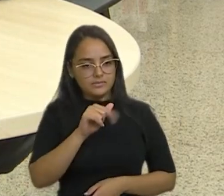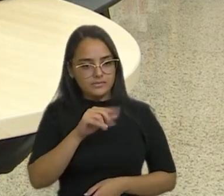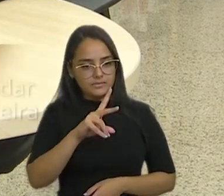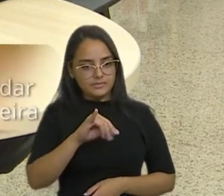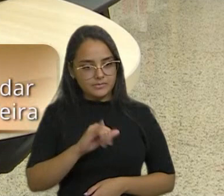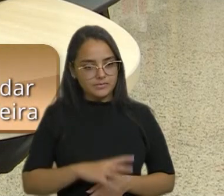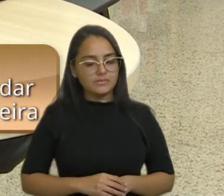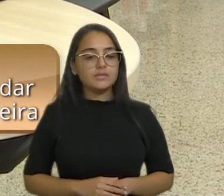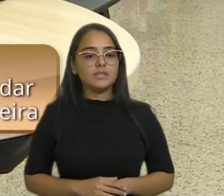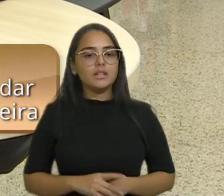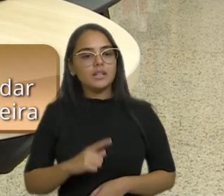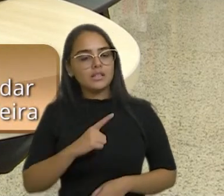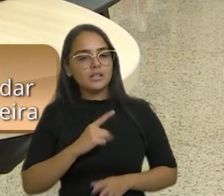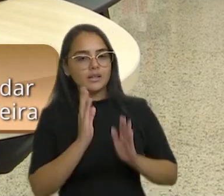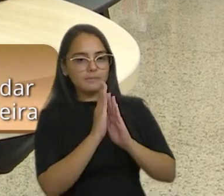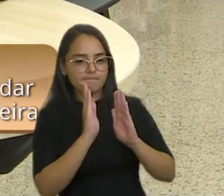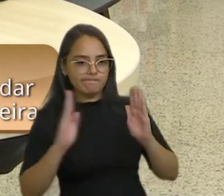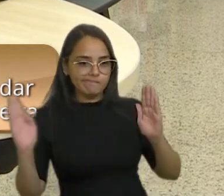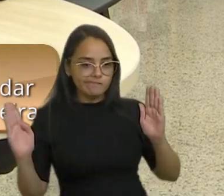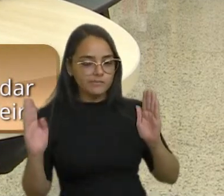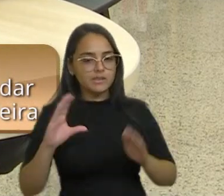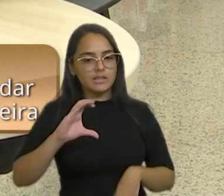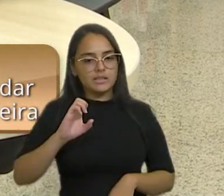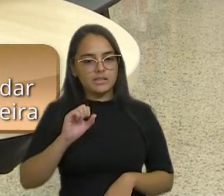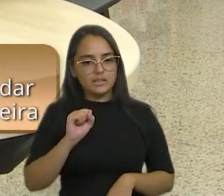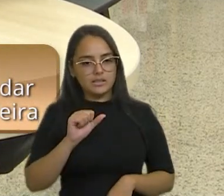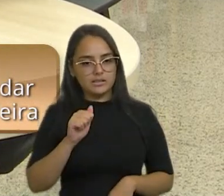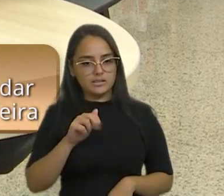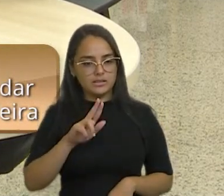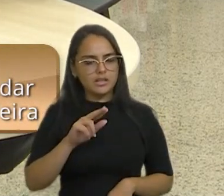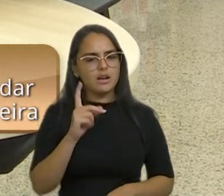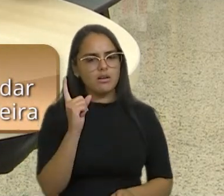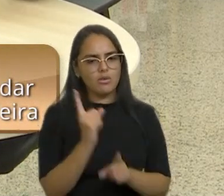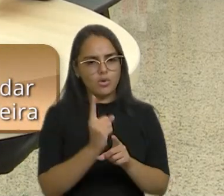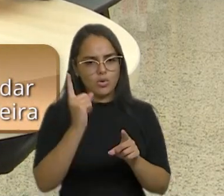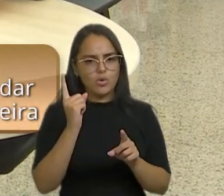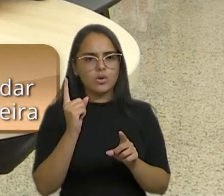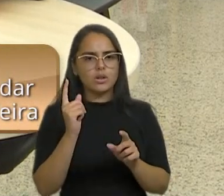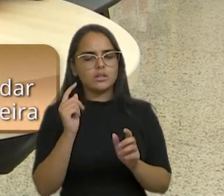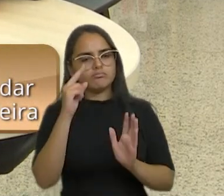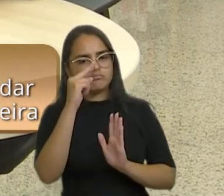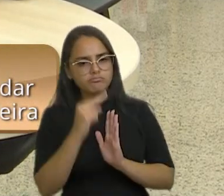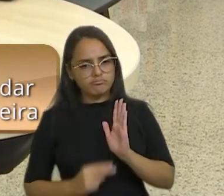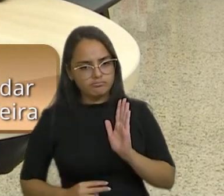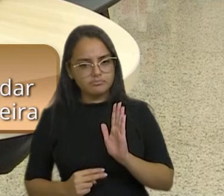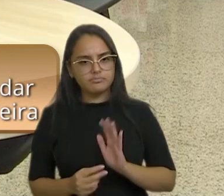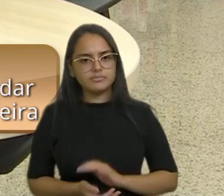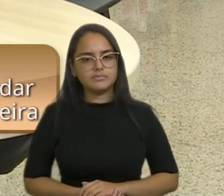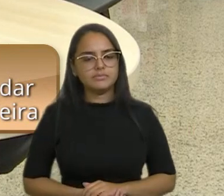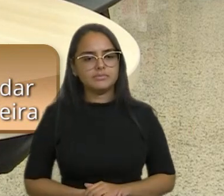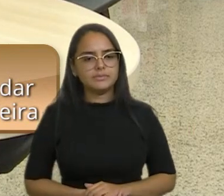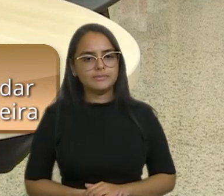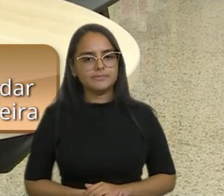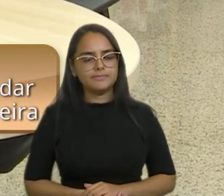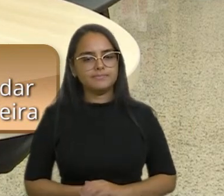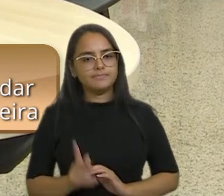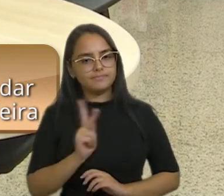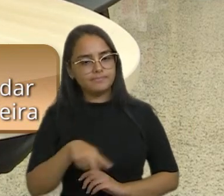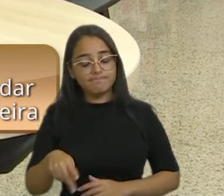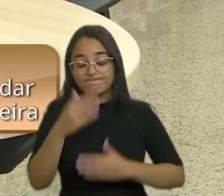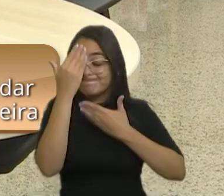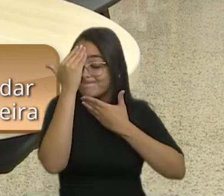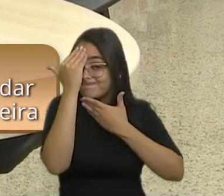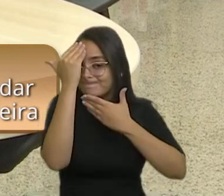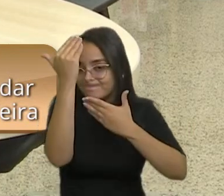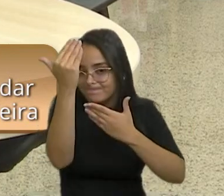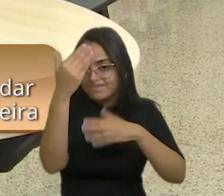aqui na Biblioteca César Calles de Oliveira, onde você vai poder fazer essa leitura. Professor, muito